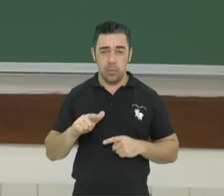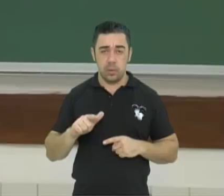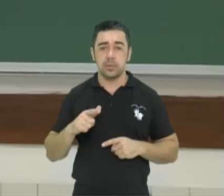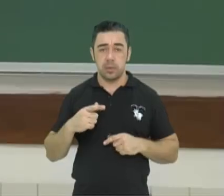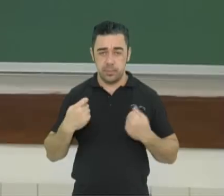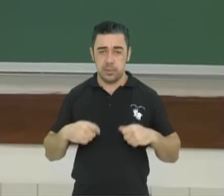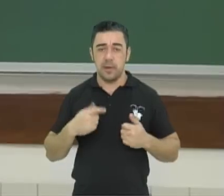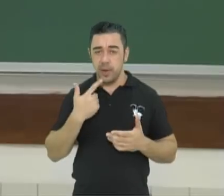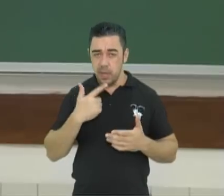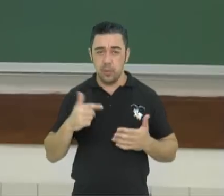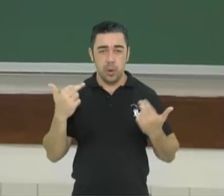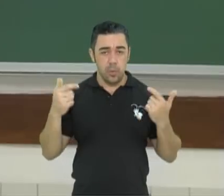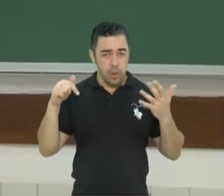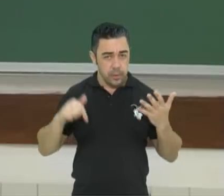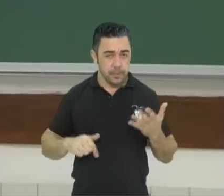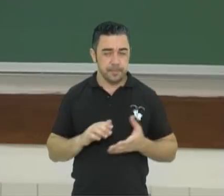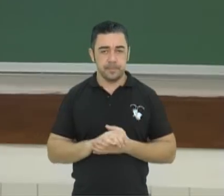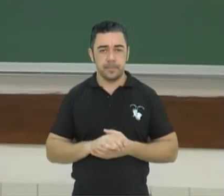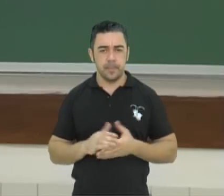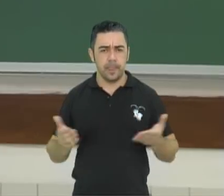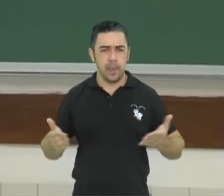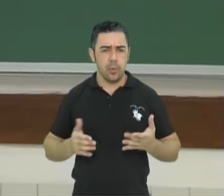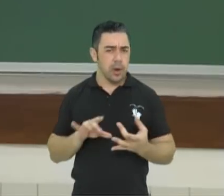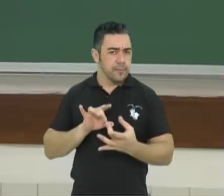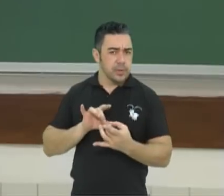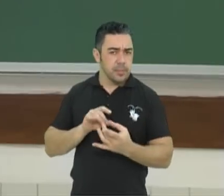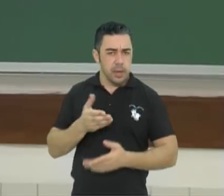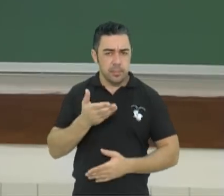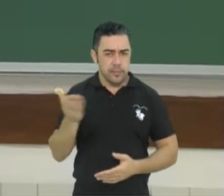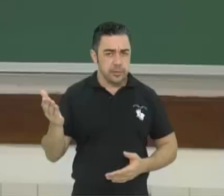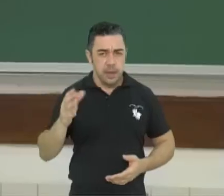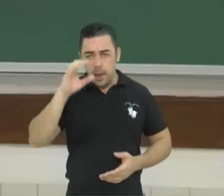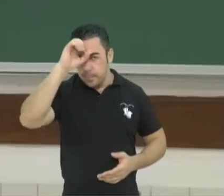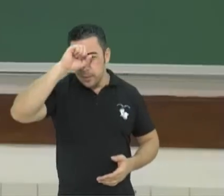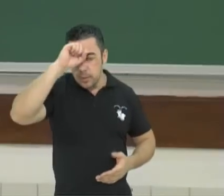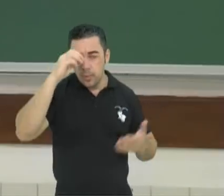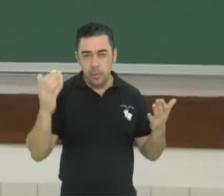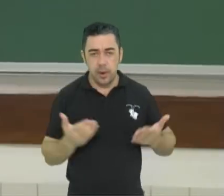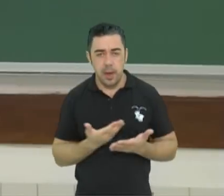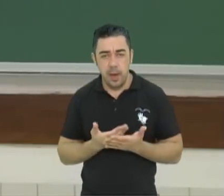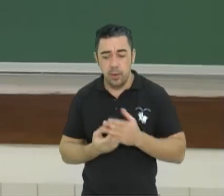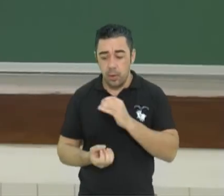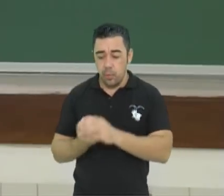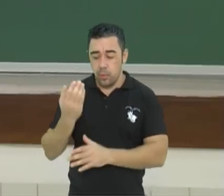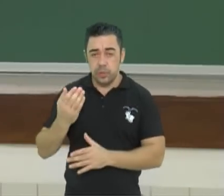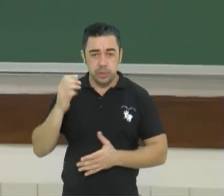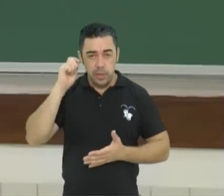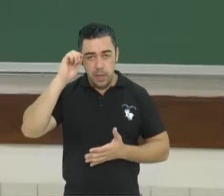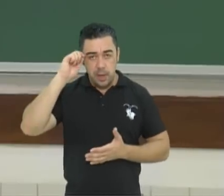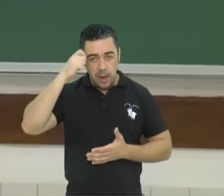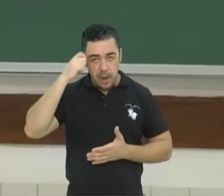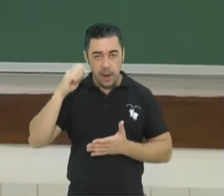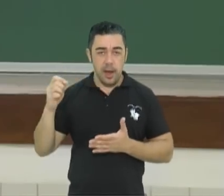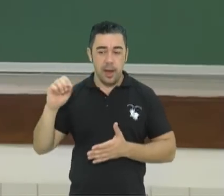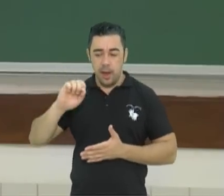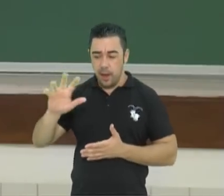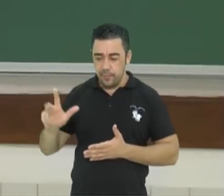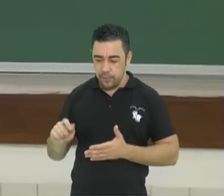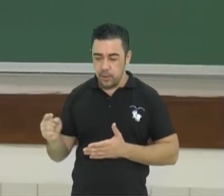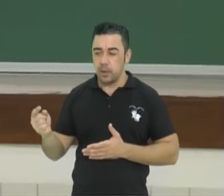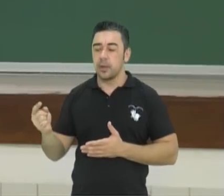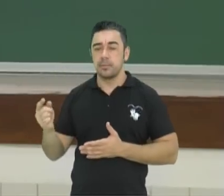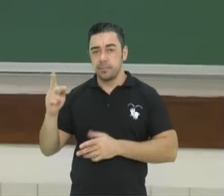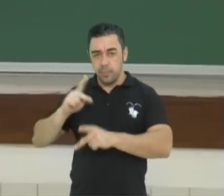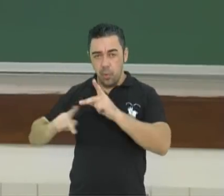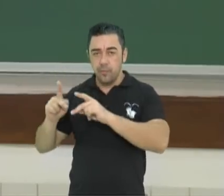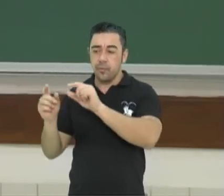Brasil. Então, fazendo aí agora um feedback que a gente aprendeu nessa aula, né, a origem dos africanos trazidos para o Brasil. Então a gente